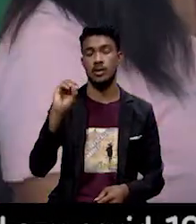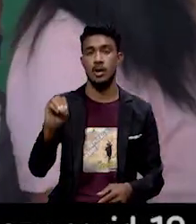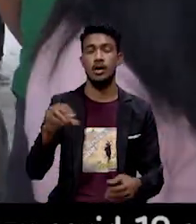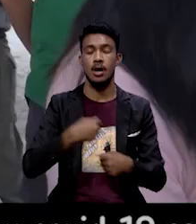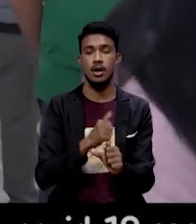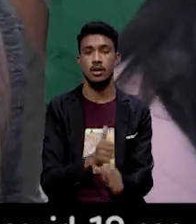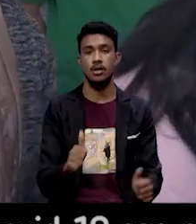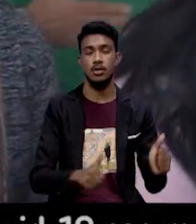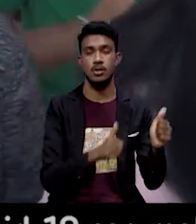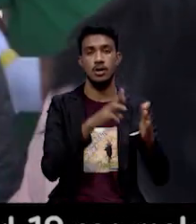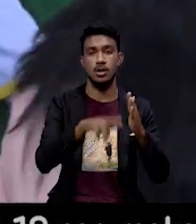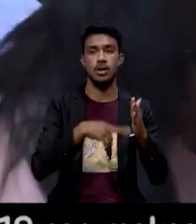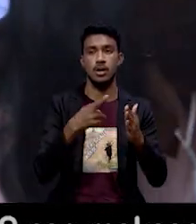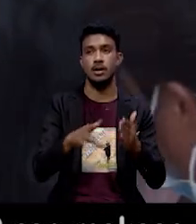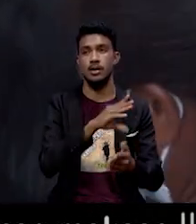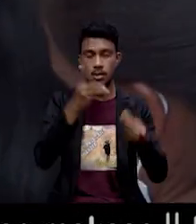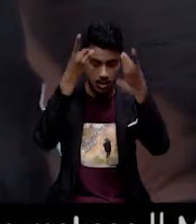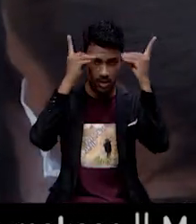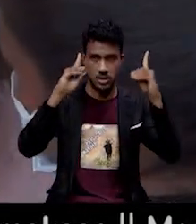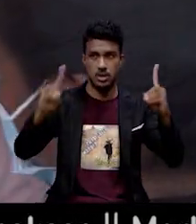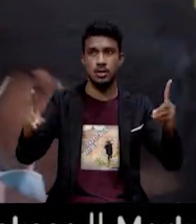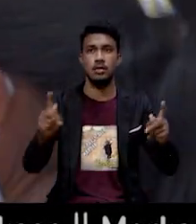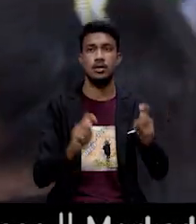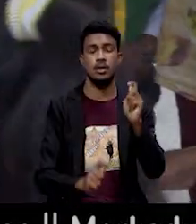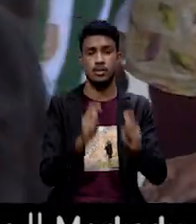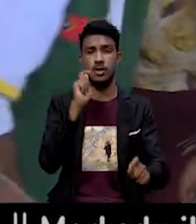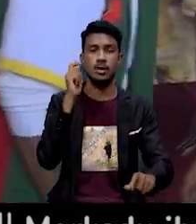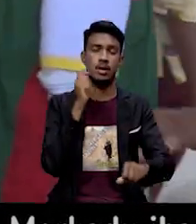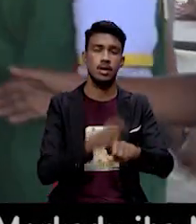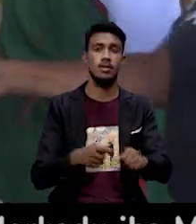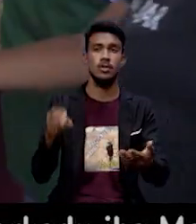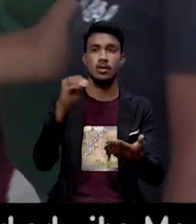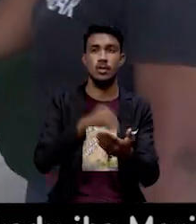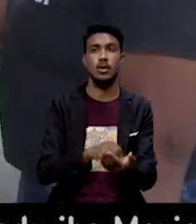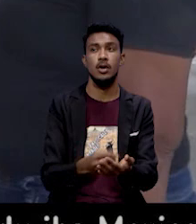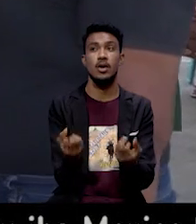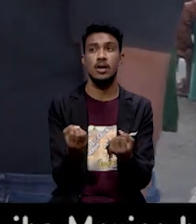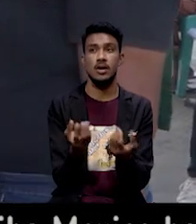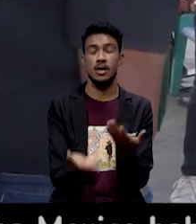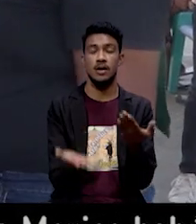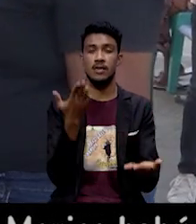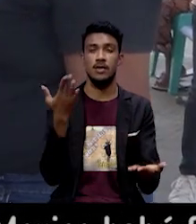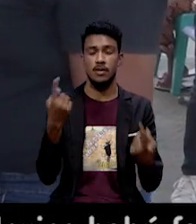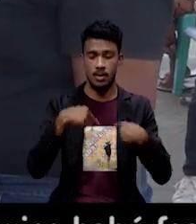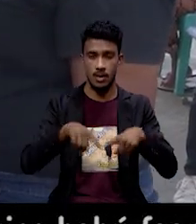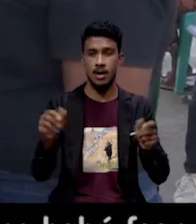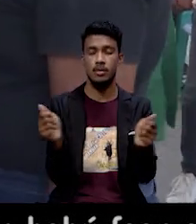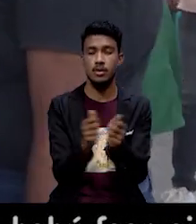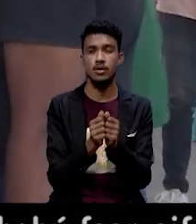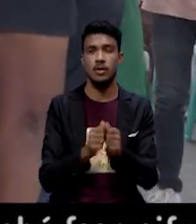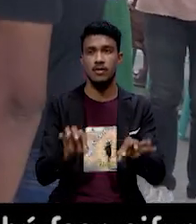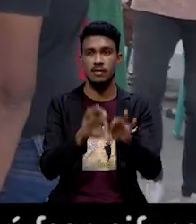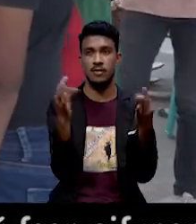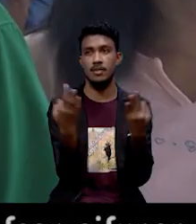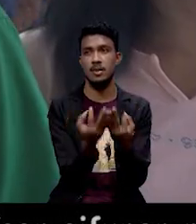e a prisão no decisão tribunal Nien, no net tempo to livre a tu fila fali hamutu ko família Sira. O in